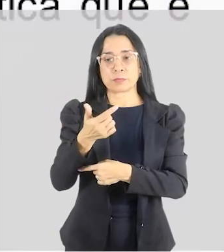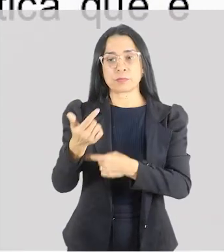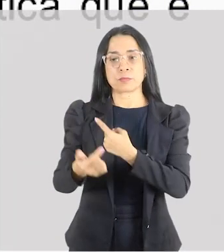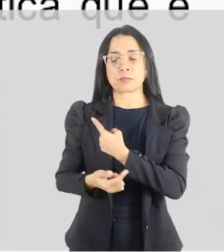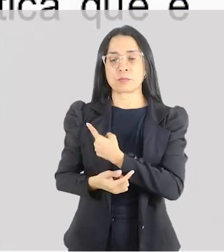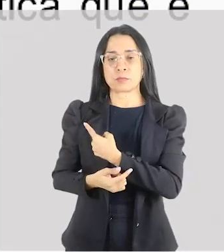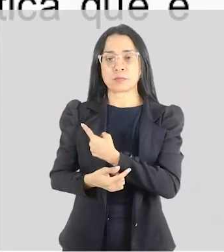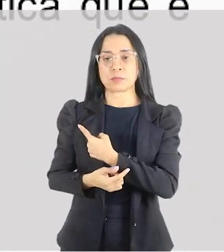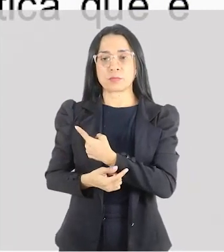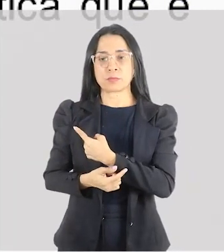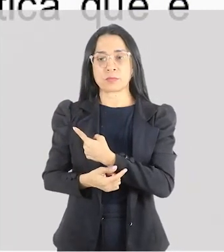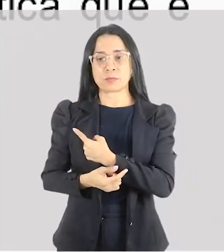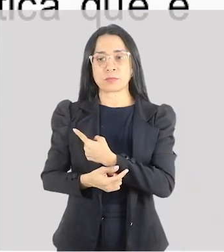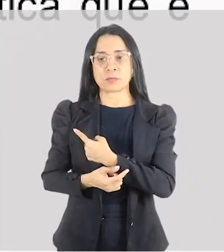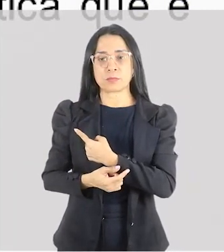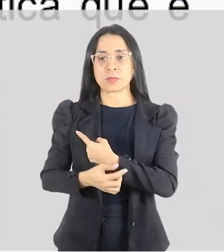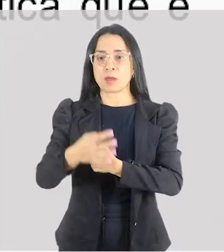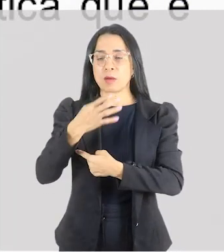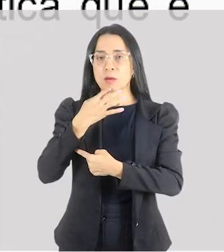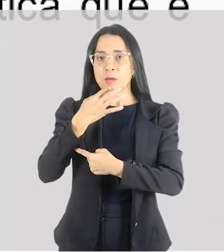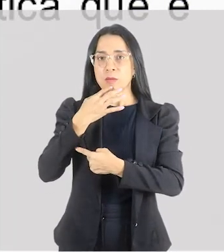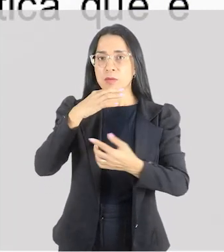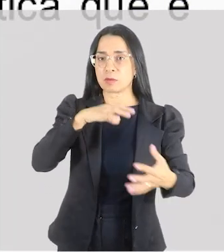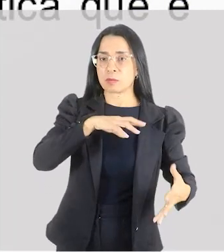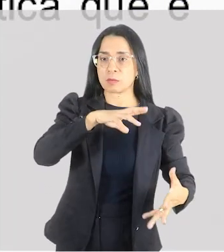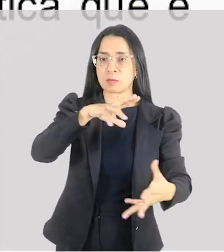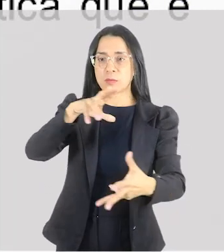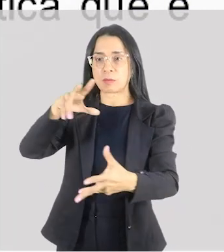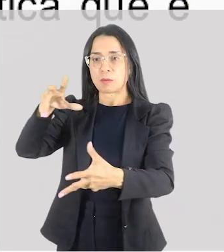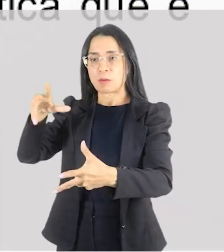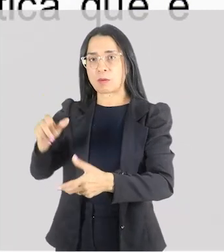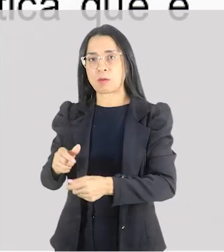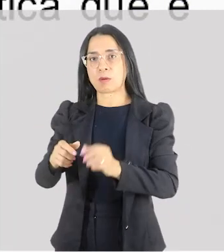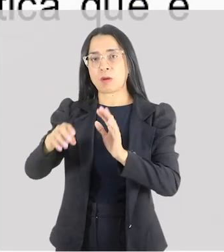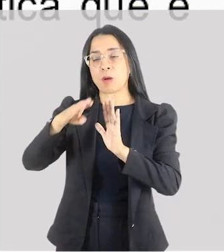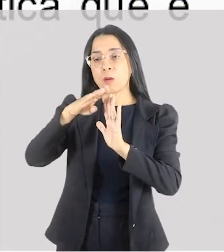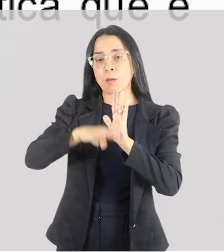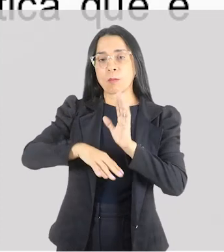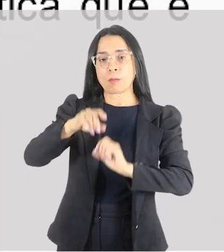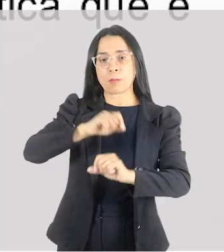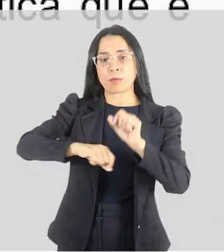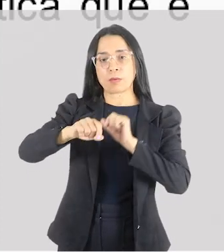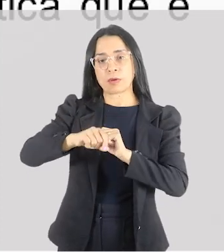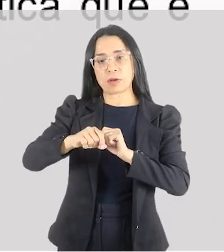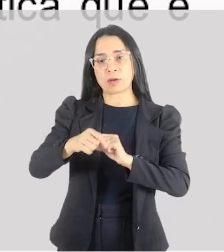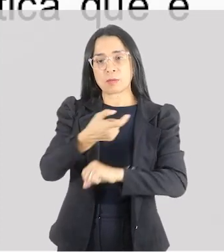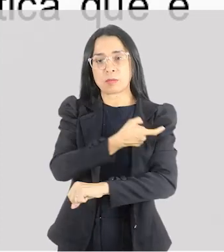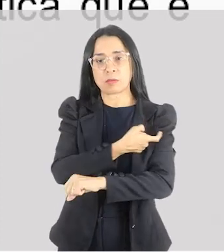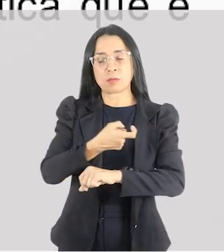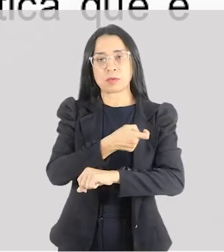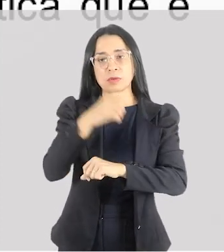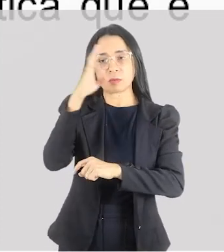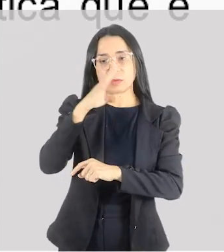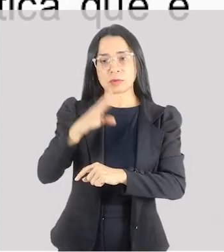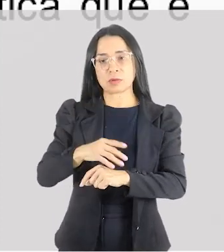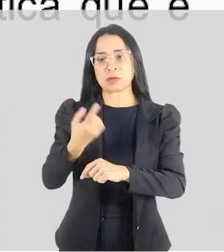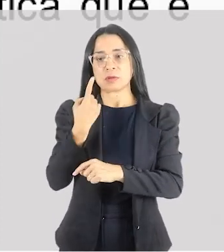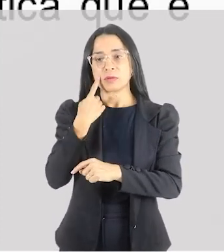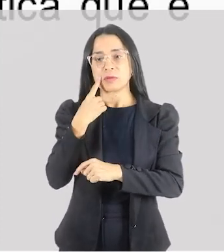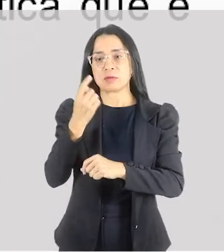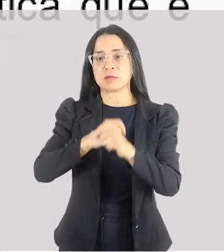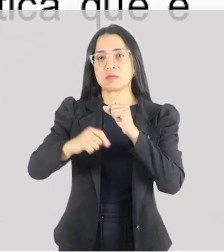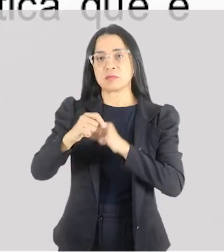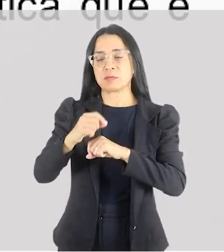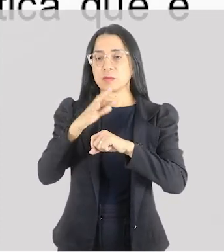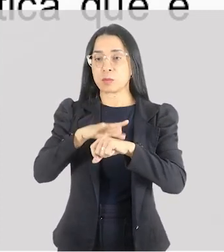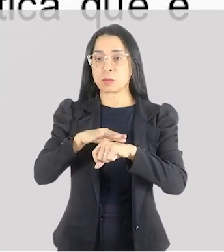Reconhecido internacionalmente, o programa de imunização brasileiro viu doenças como sarampo e poliomielite voltarem a ameaçar o país em